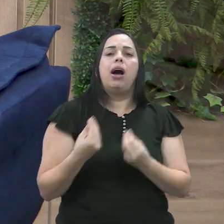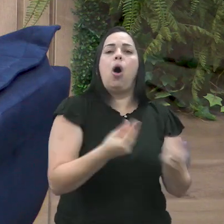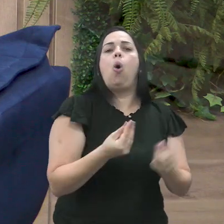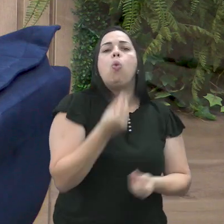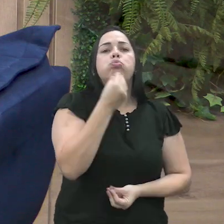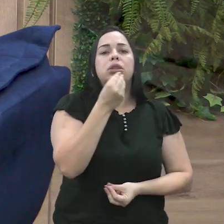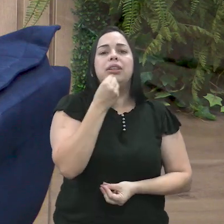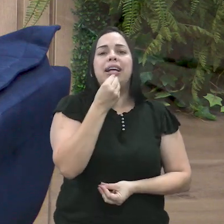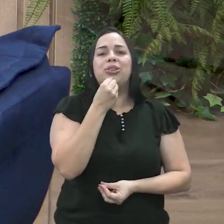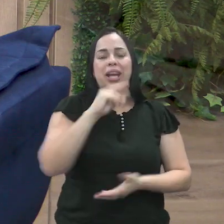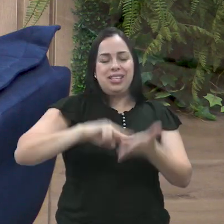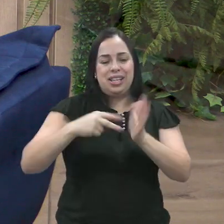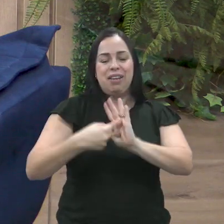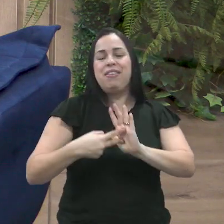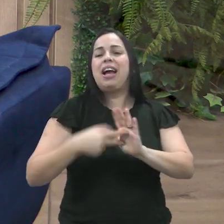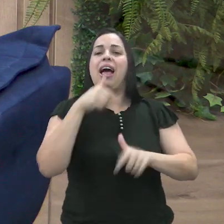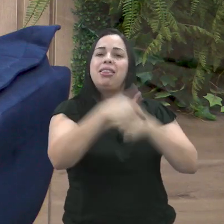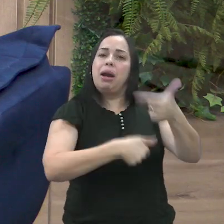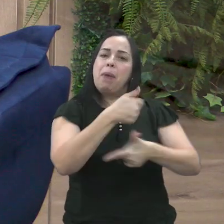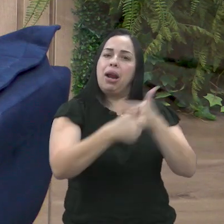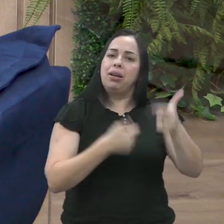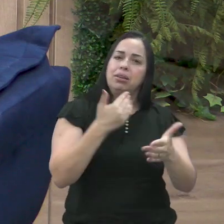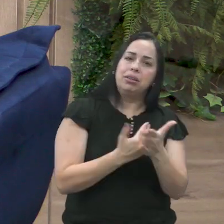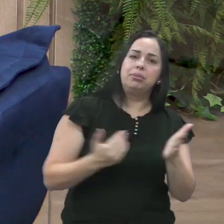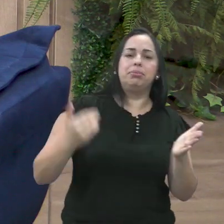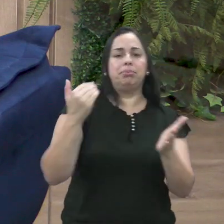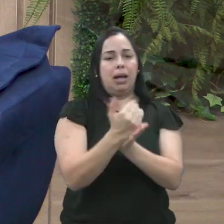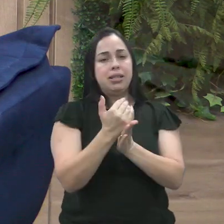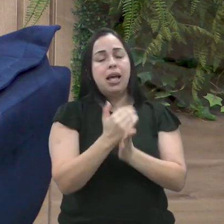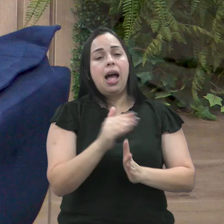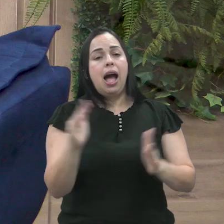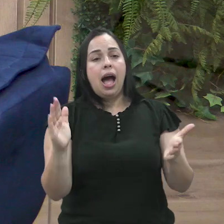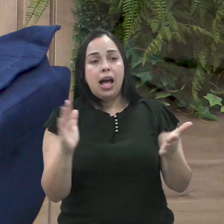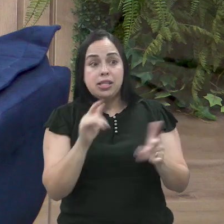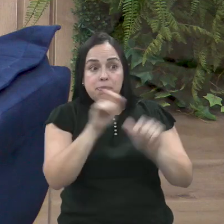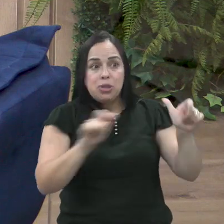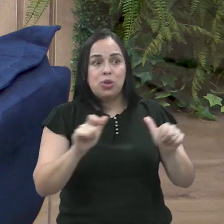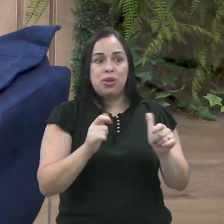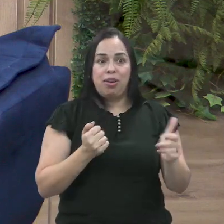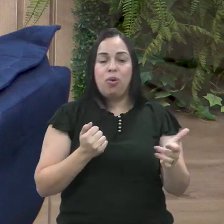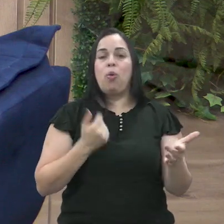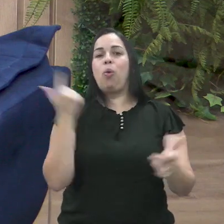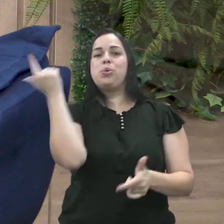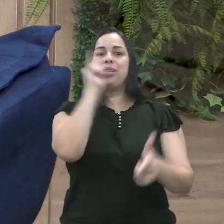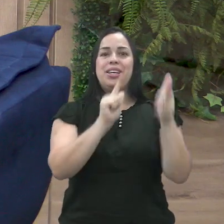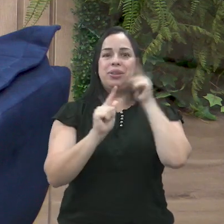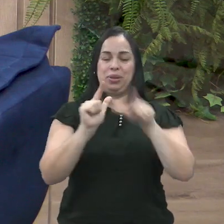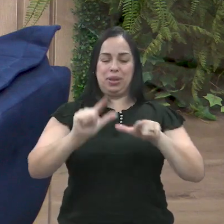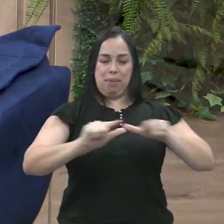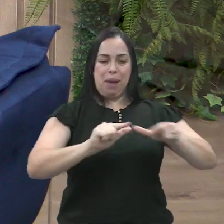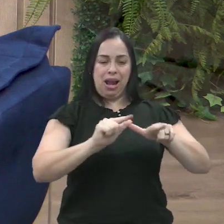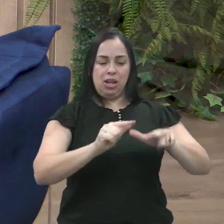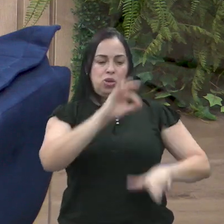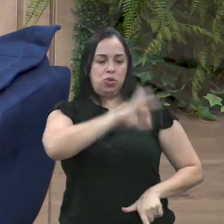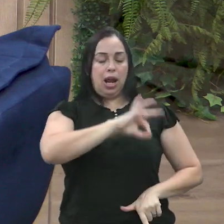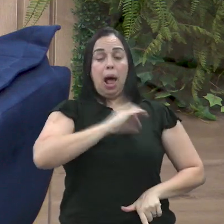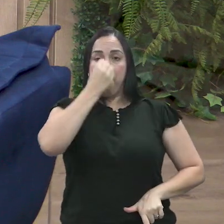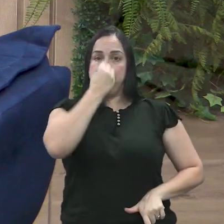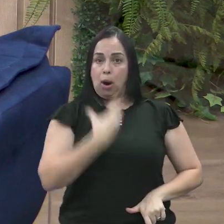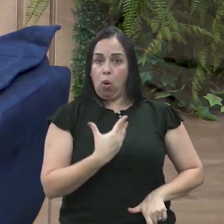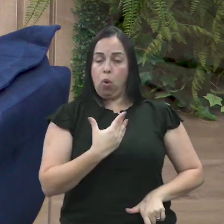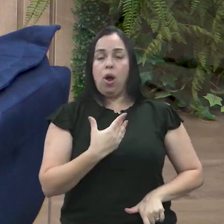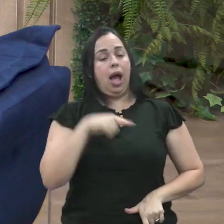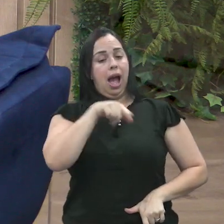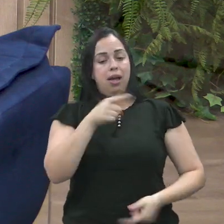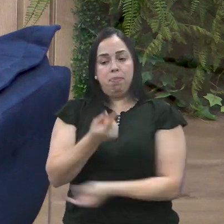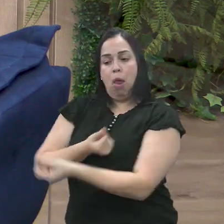gerar emprego. E emprego é dinheiro gerando na nossa economia. Quanto mais pessoas empregadas e ganhando um bom salário, mais todo